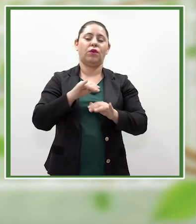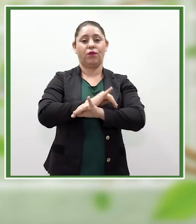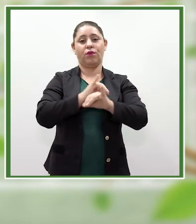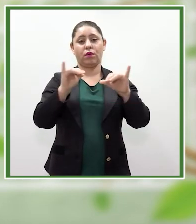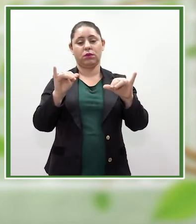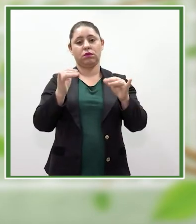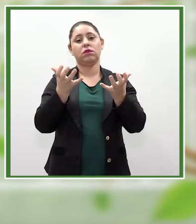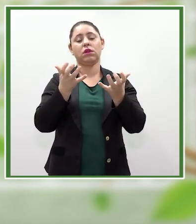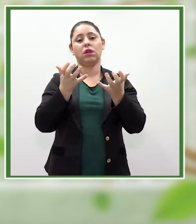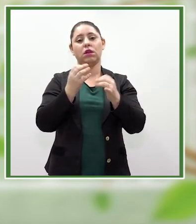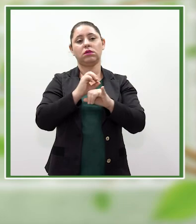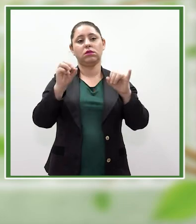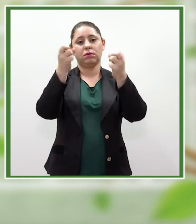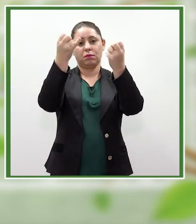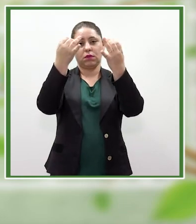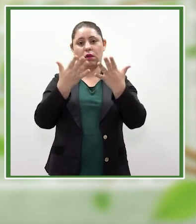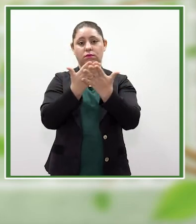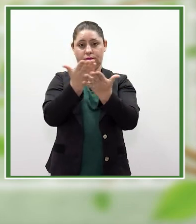Então,